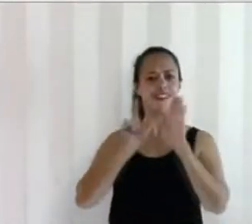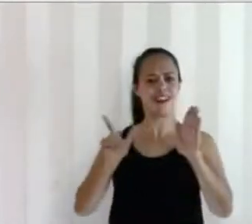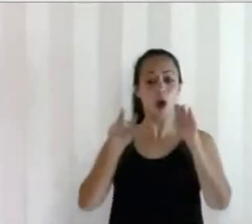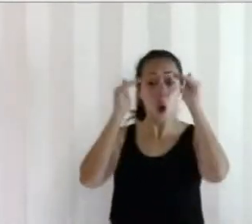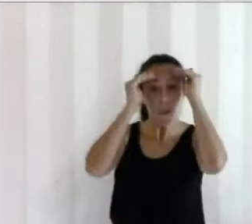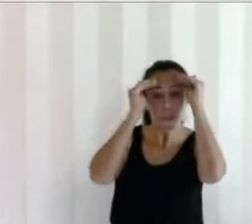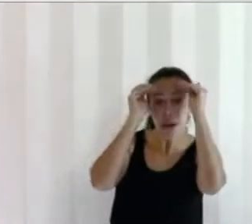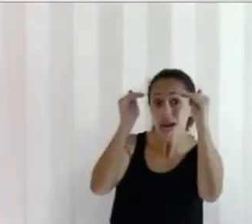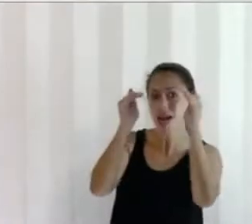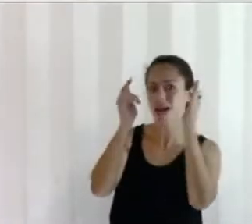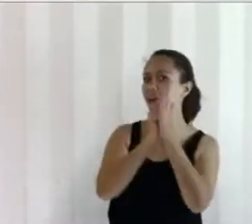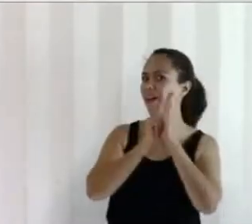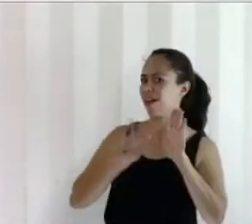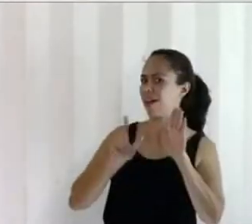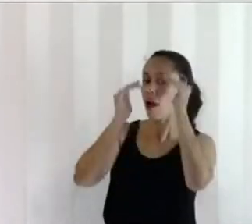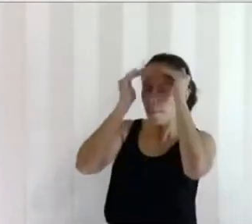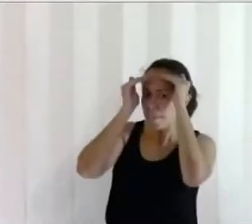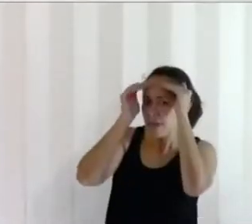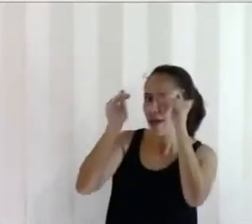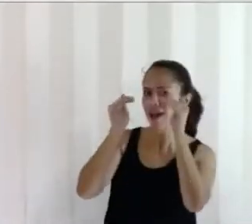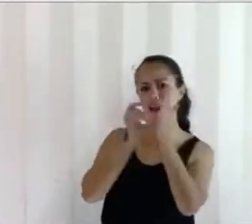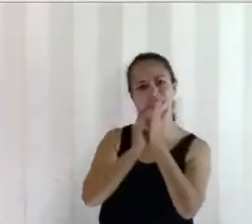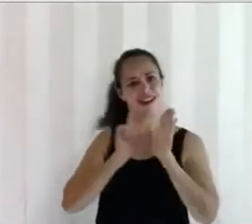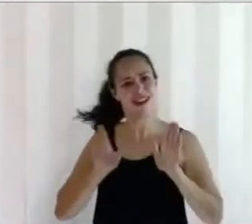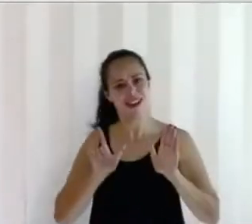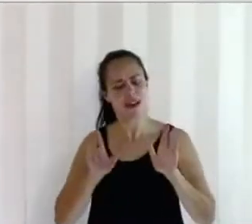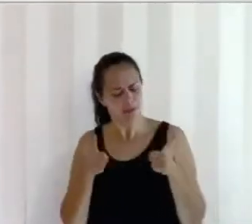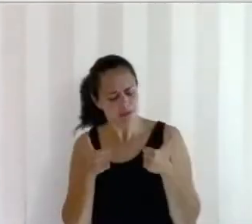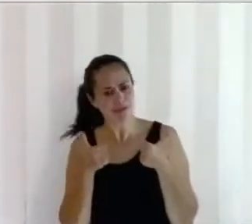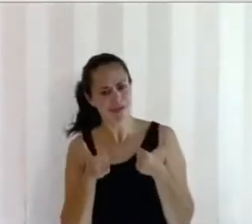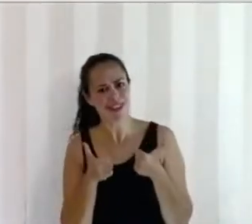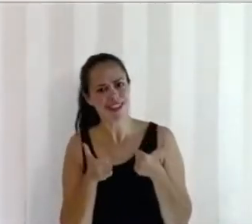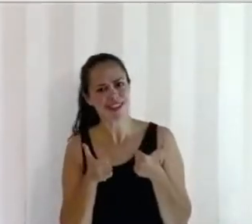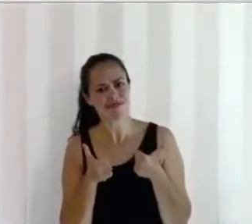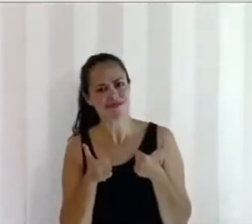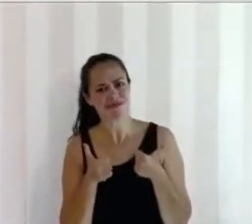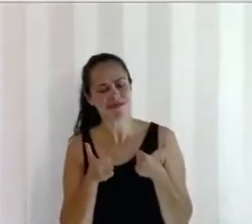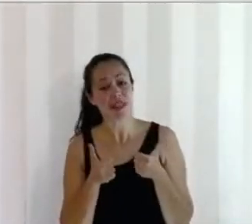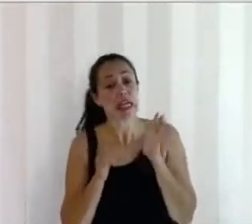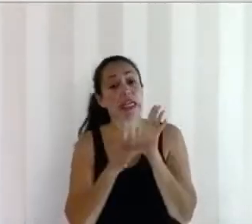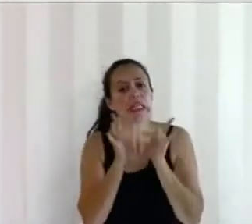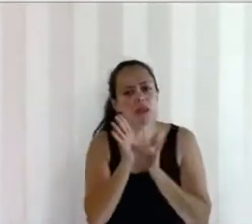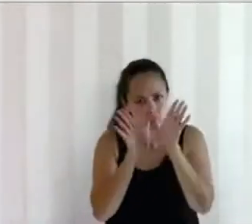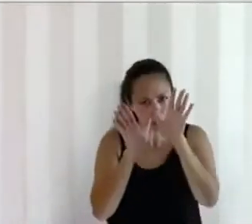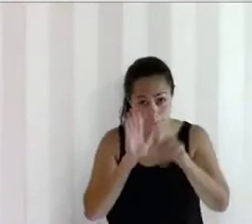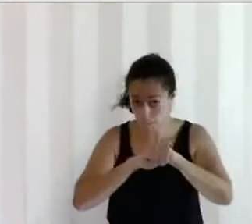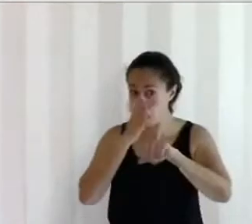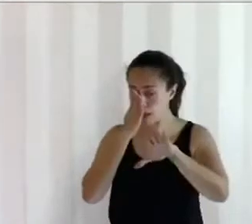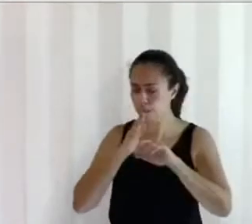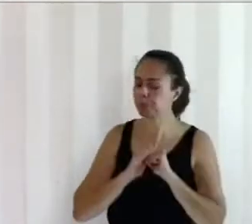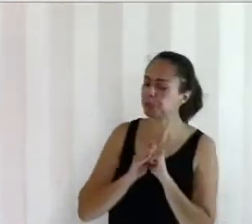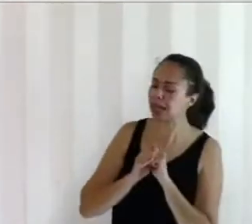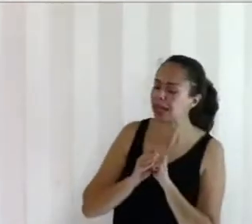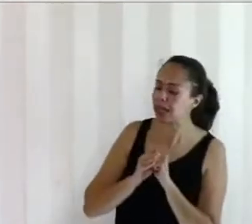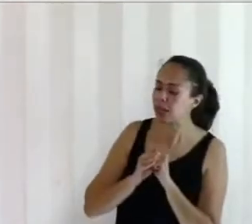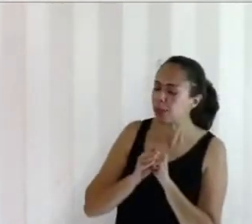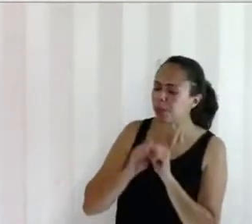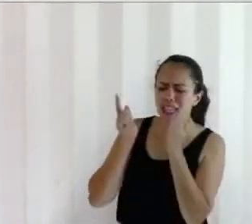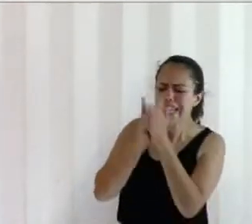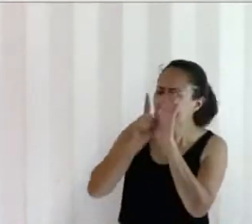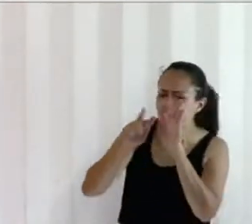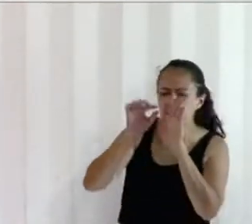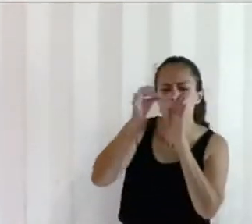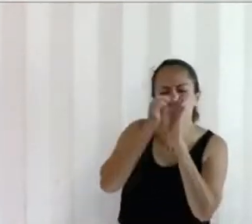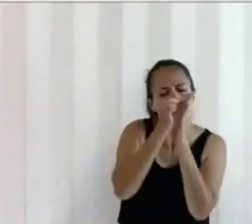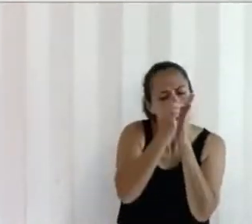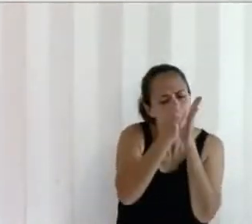diz que da lei nada pode ser mudado, nada pode ser tirado, nenhum i, o i para nós é uma